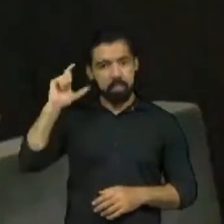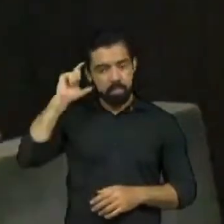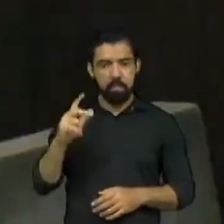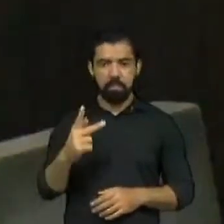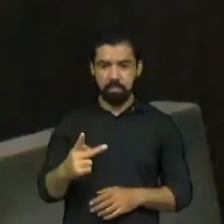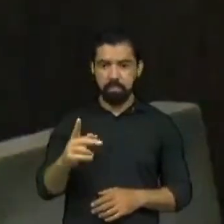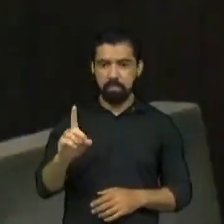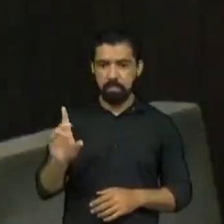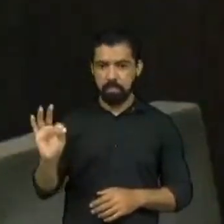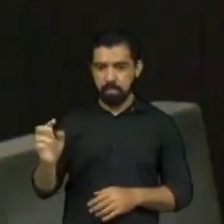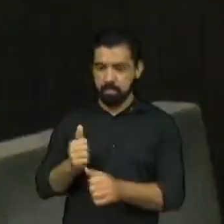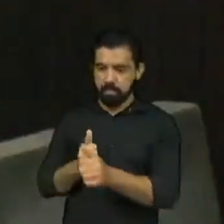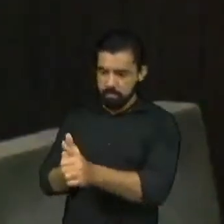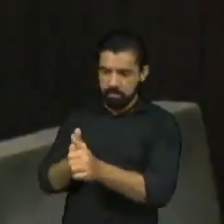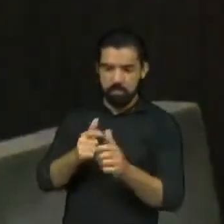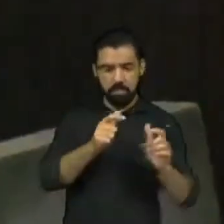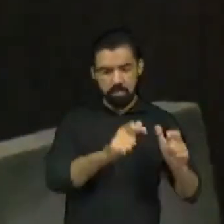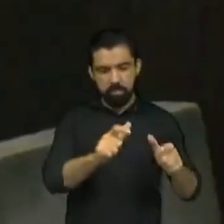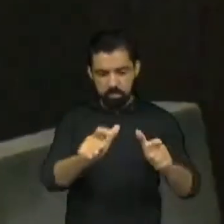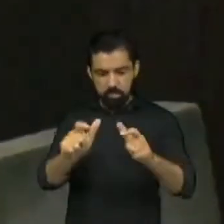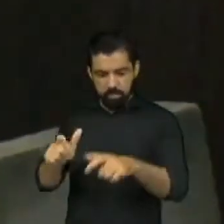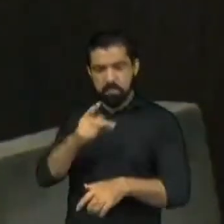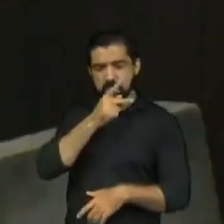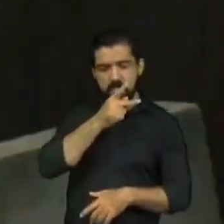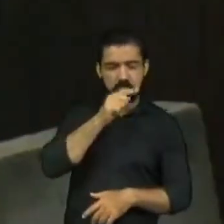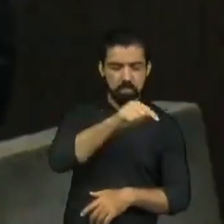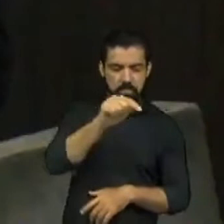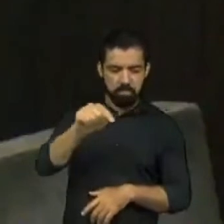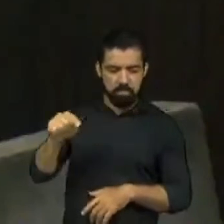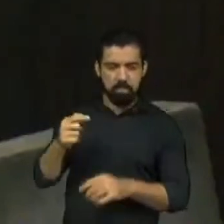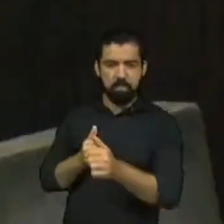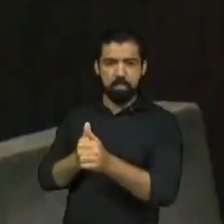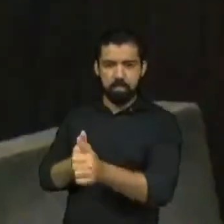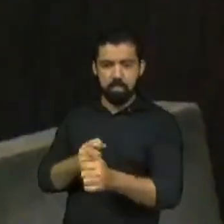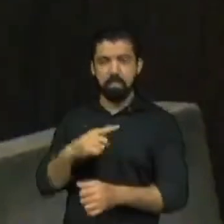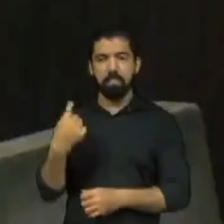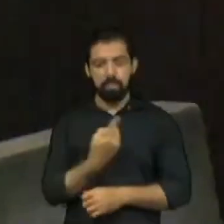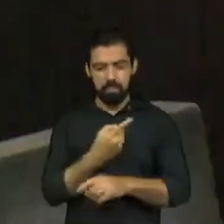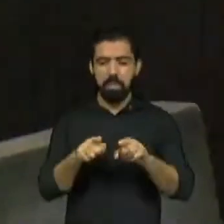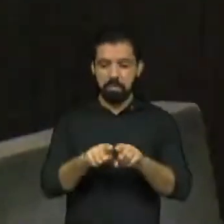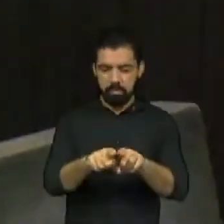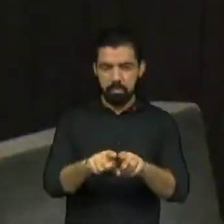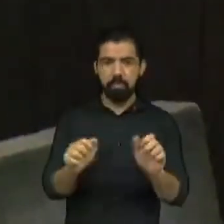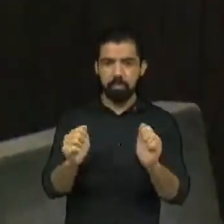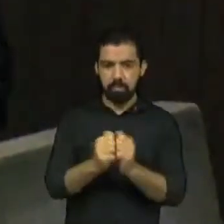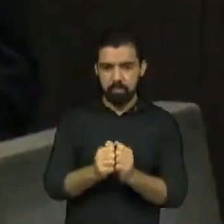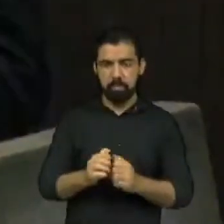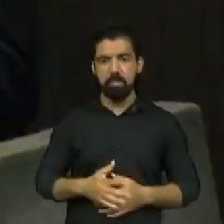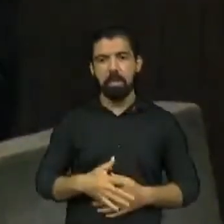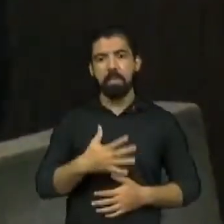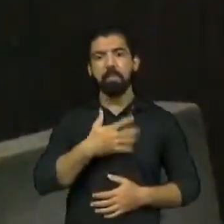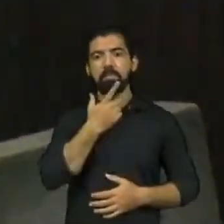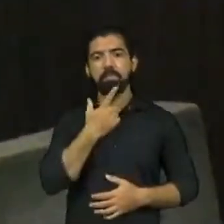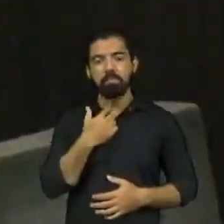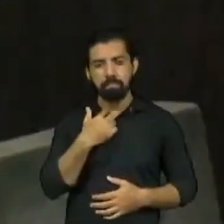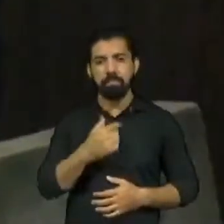e eu acompanhei o Cid por todos os partidos por onde ele passou. Vamos continuar juntos. Esse é o meu